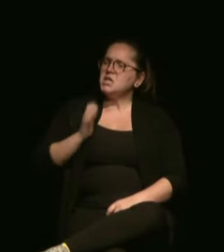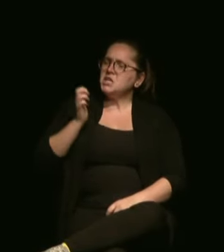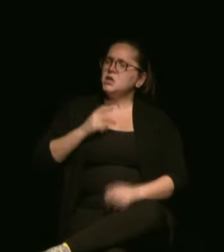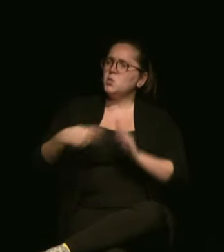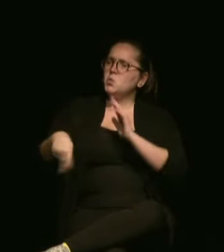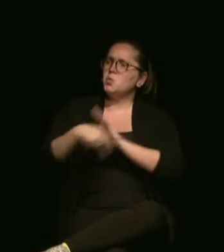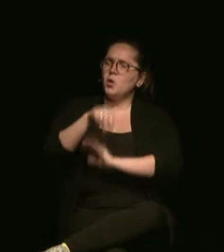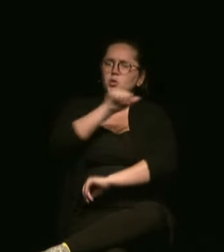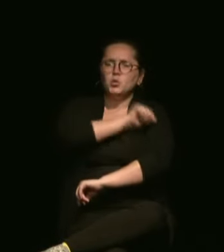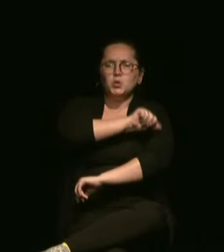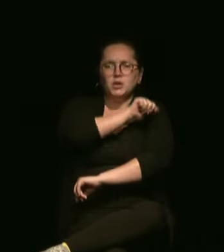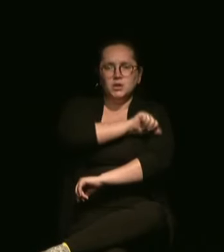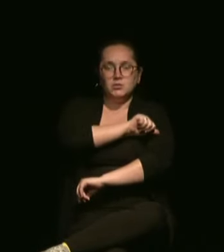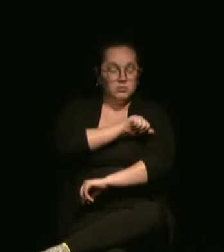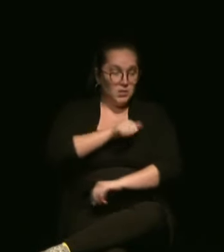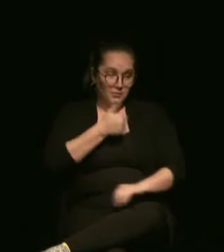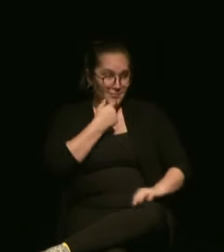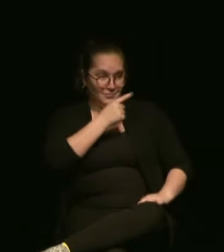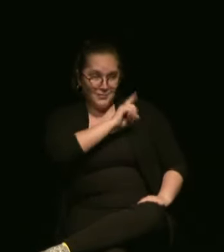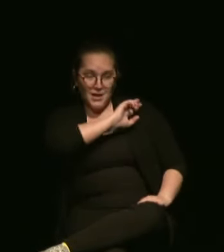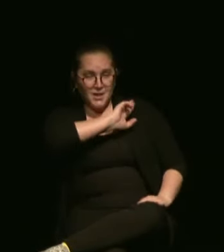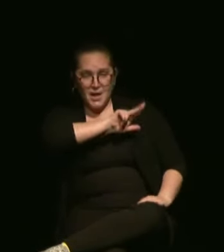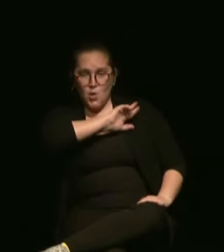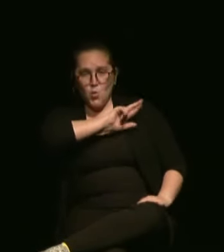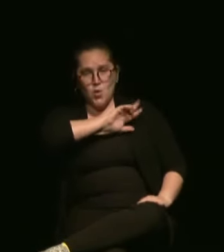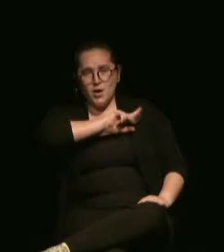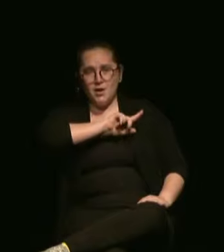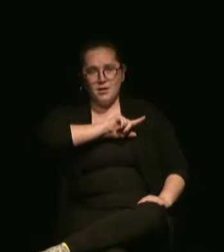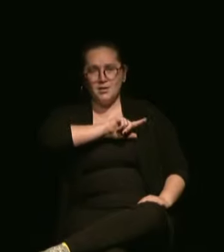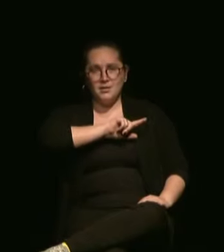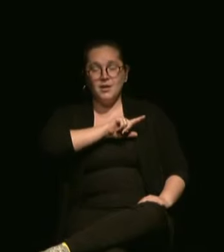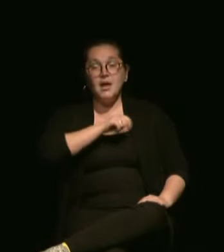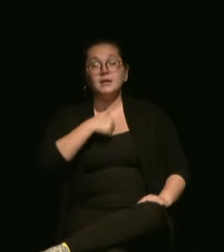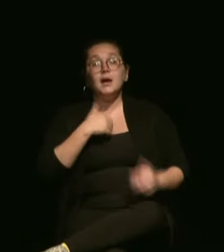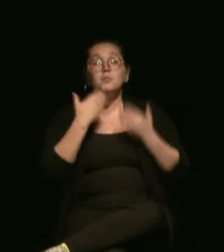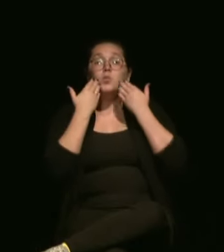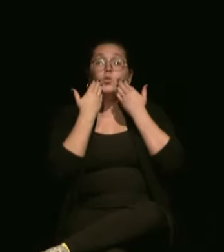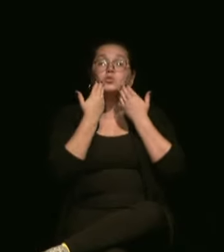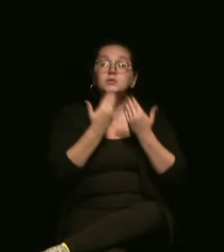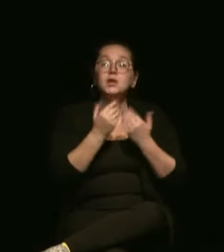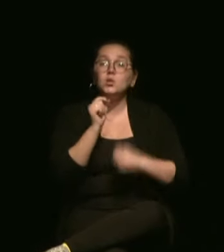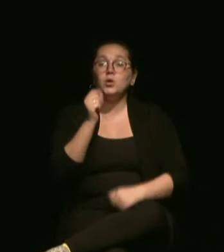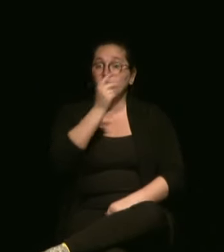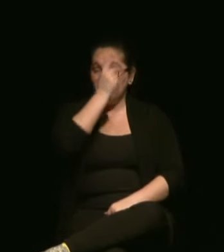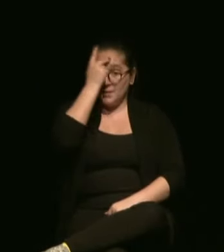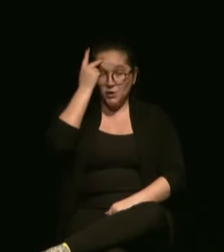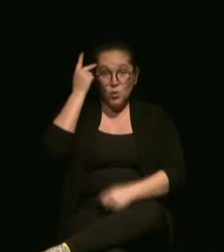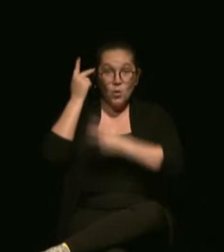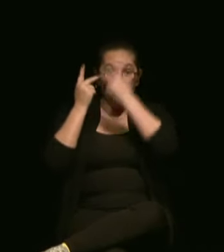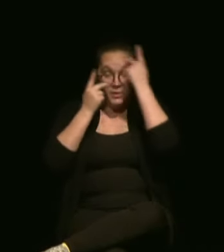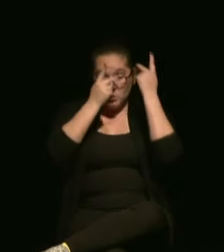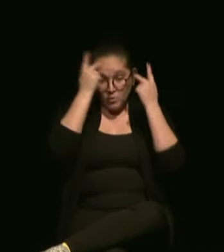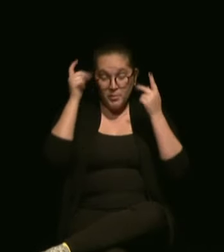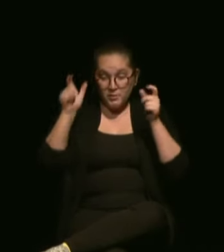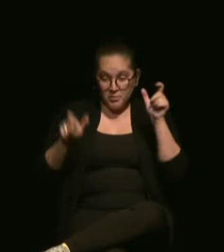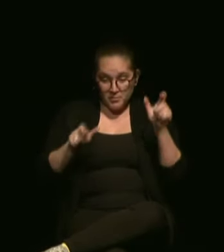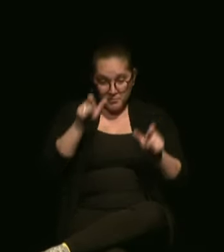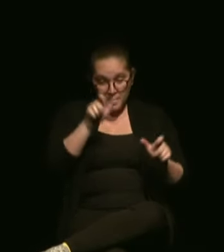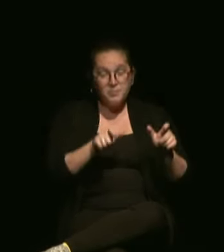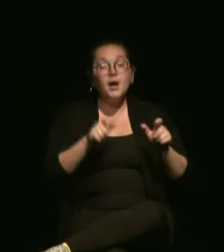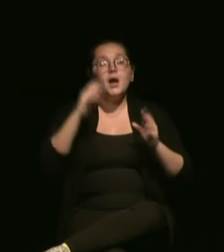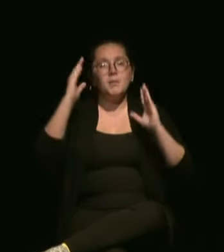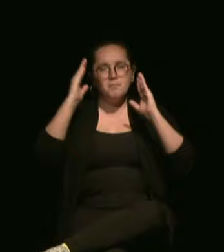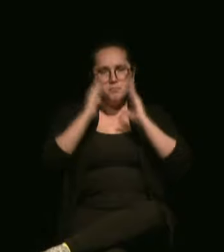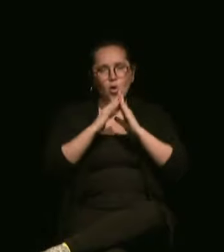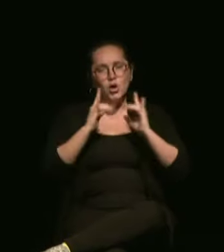o Coutinho não queria que fosse. É o retrato de pessoas que moram num prédio e que falam das suas